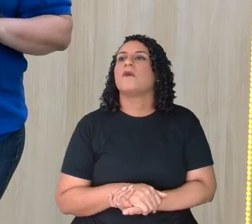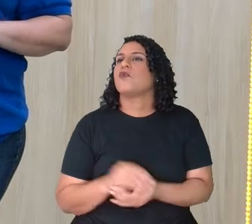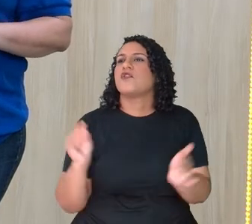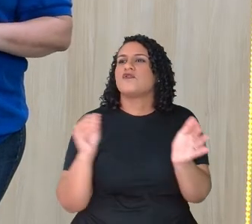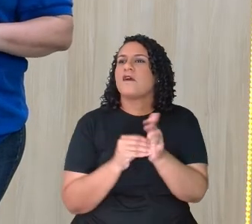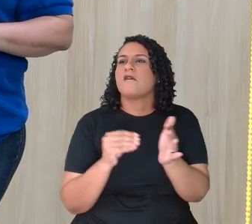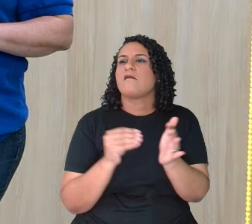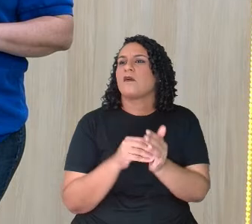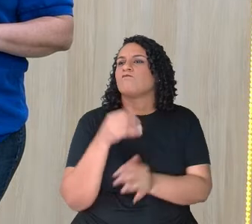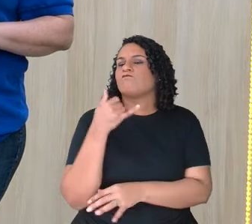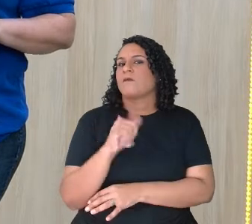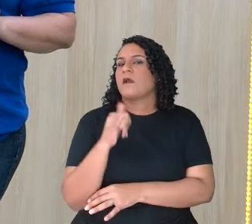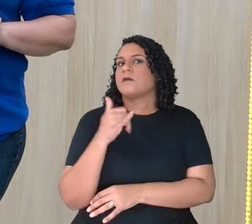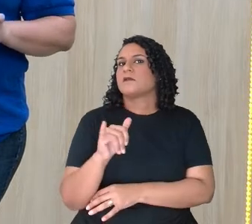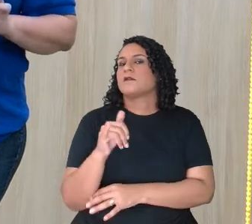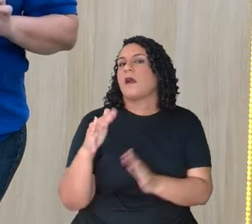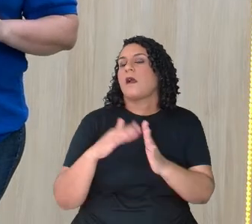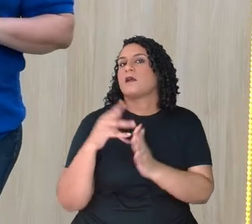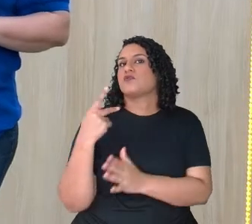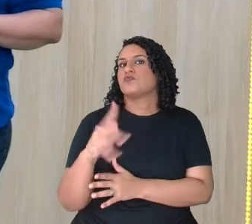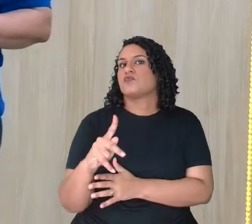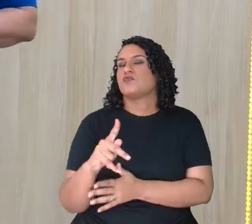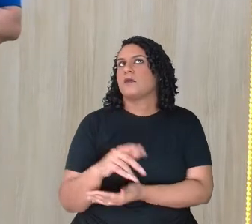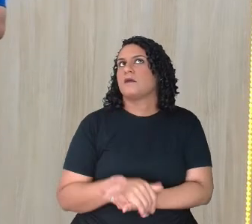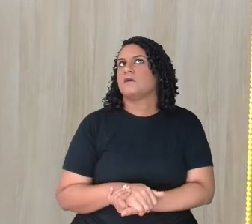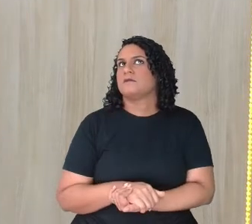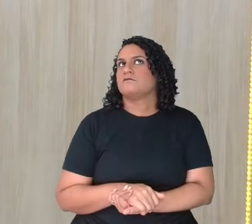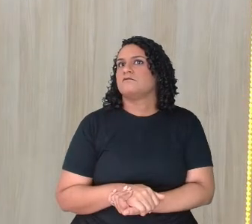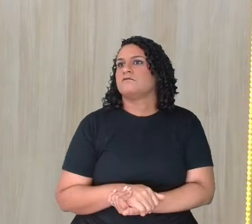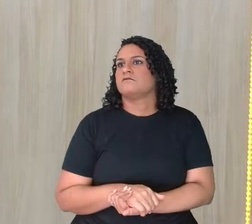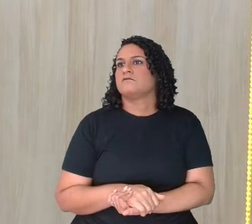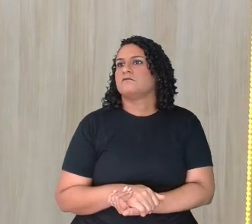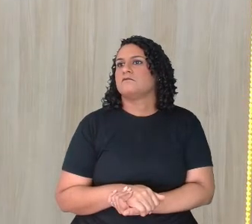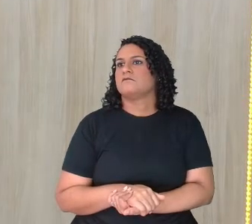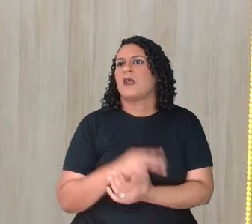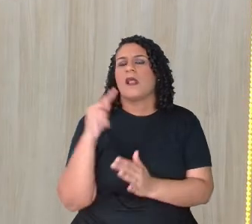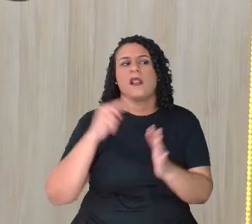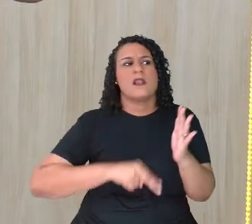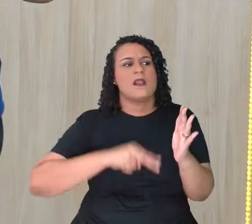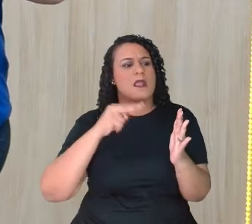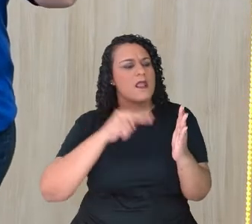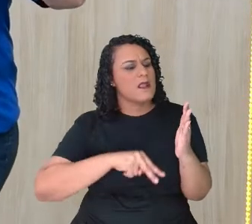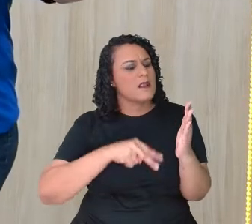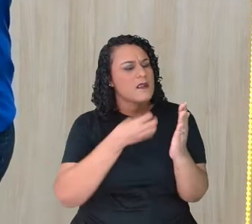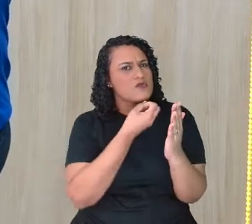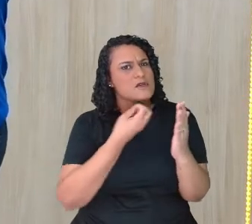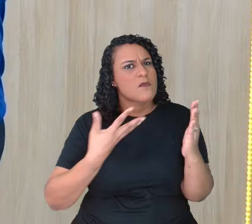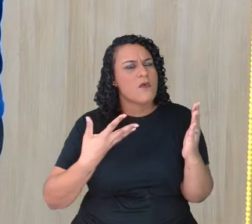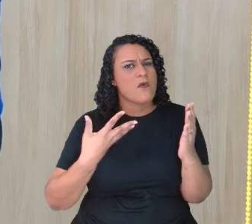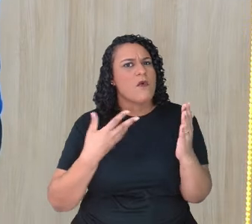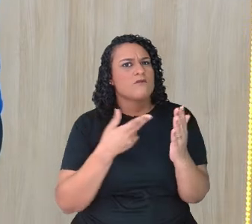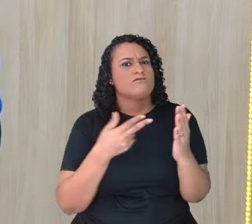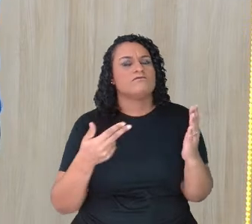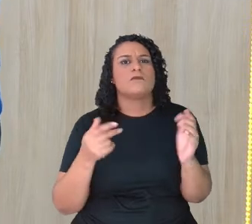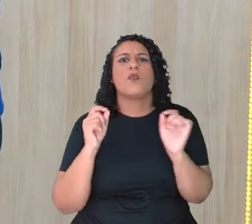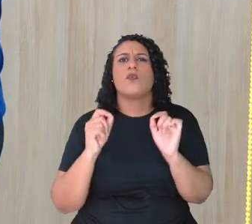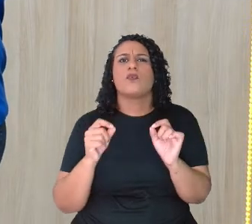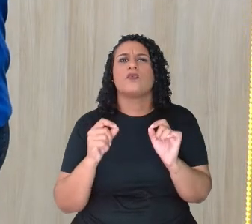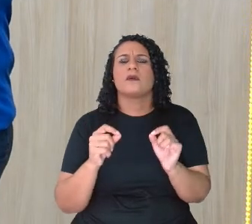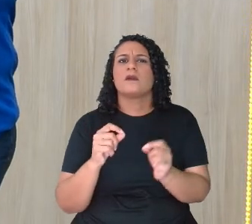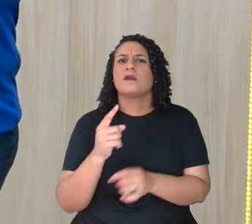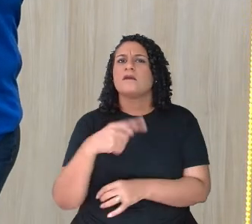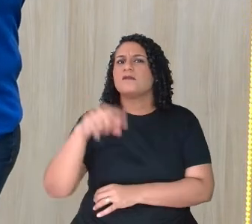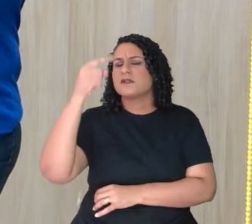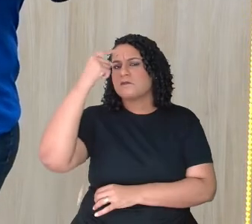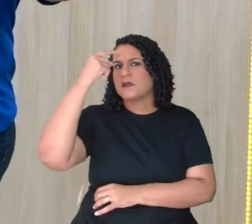faltar energia na sua casa. Leia bons fluidos. Qual é o insight que vem na sua mente, o link que abre na sua